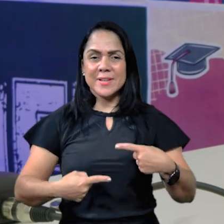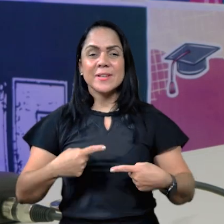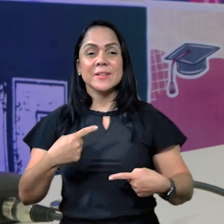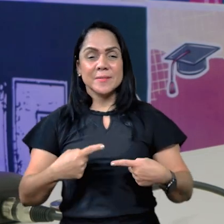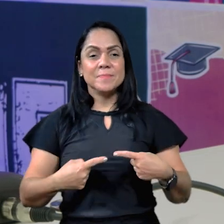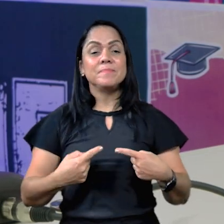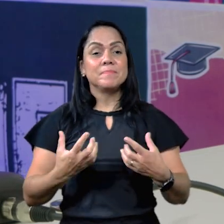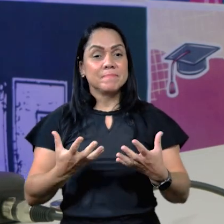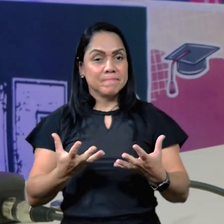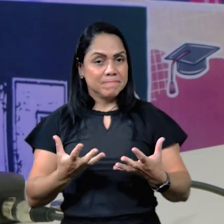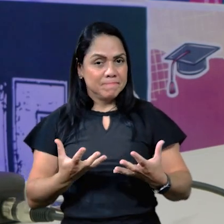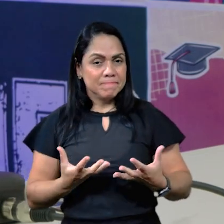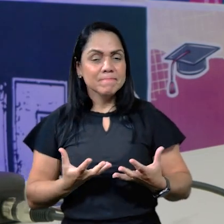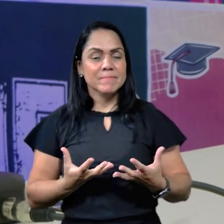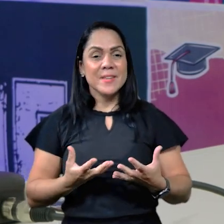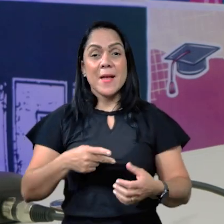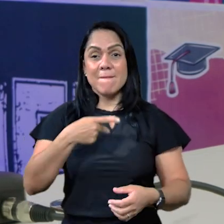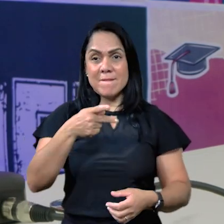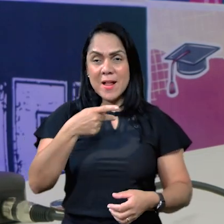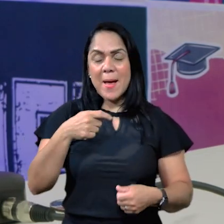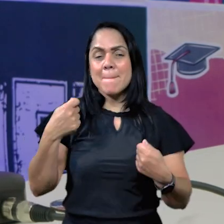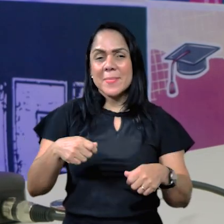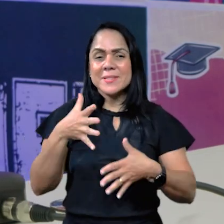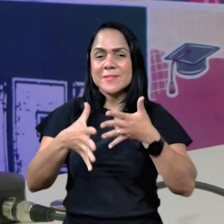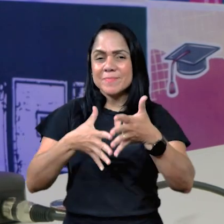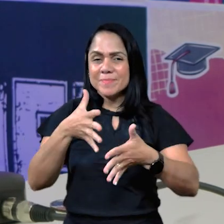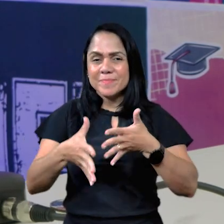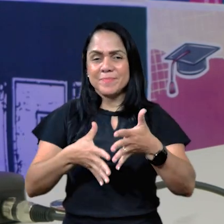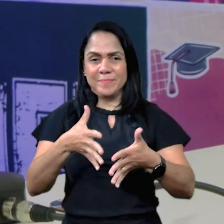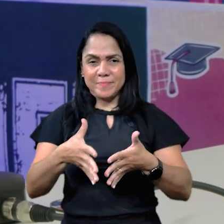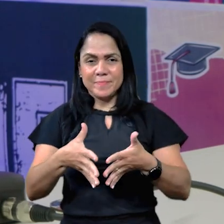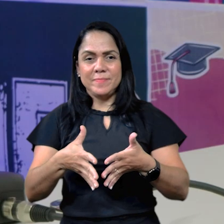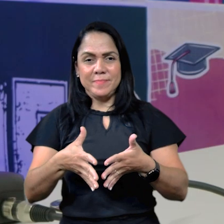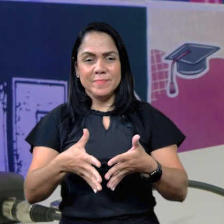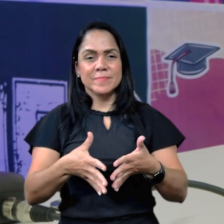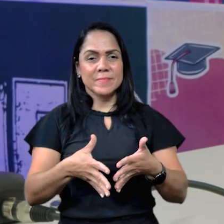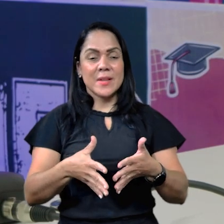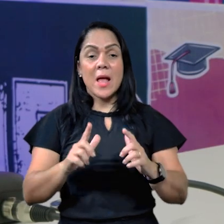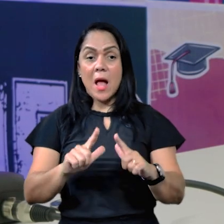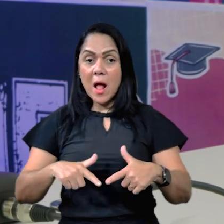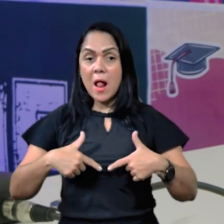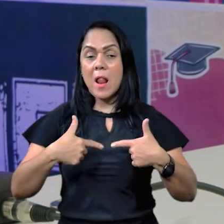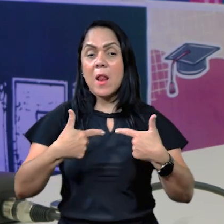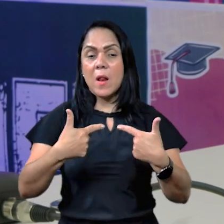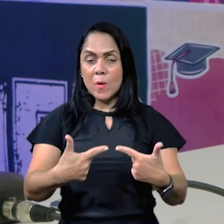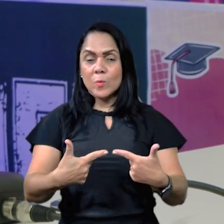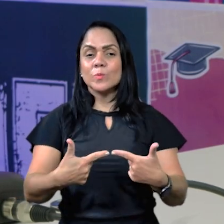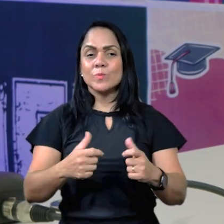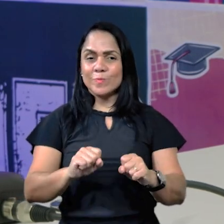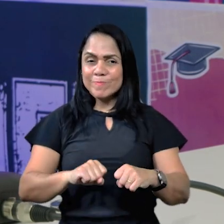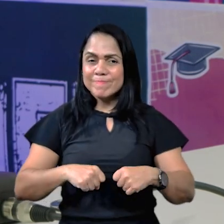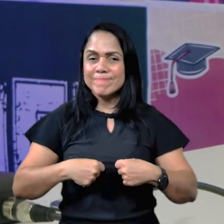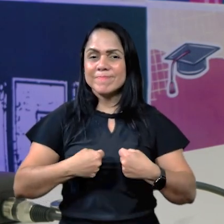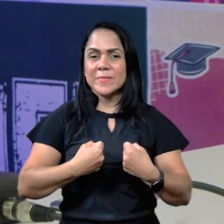buscam justamente não serem silenciados. E assim, como você falou, essa luta das causas não pode só